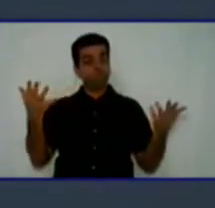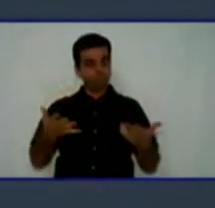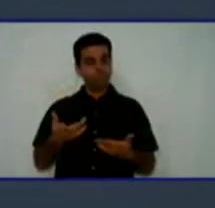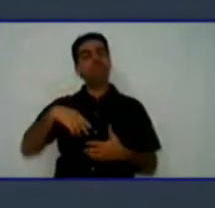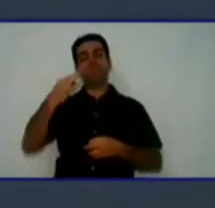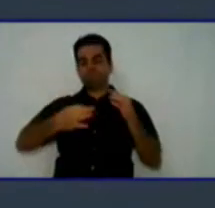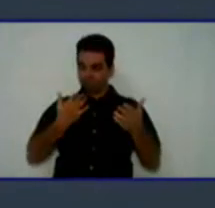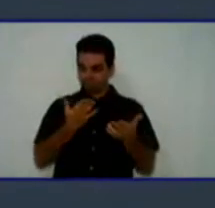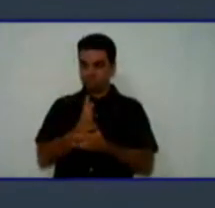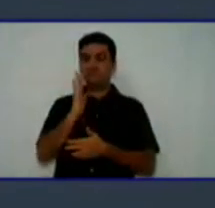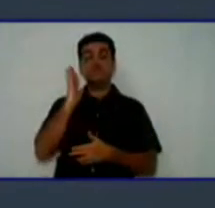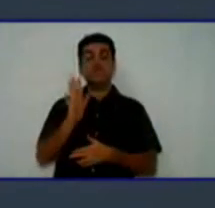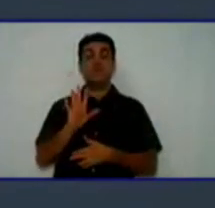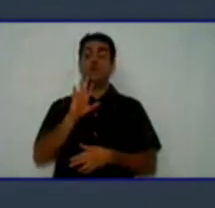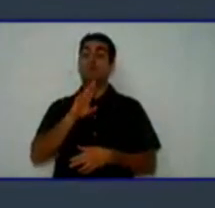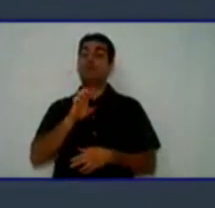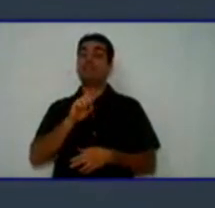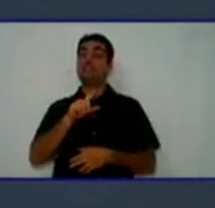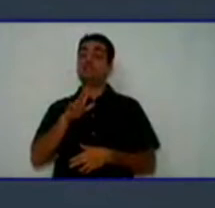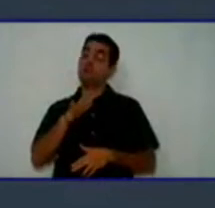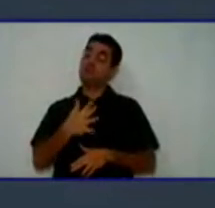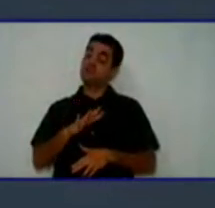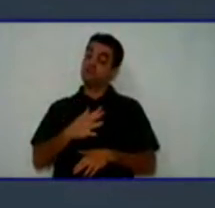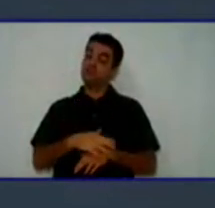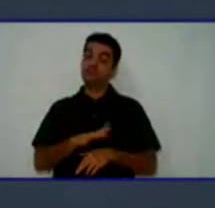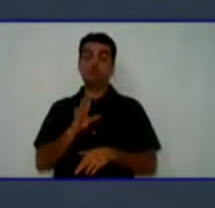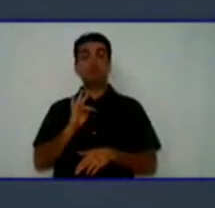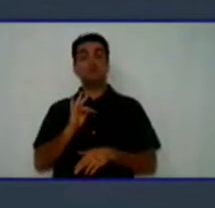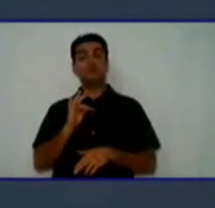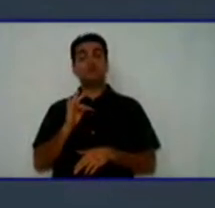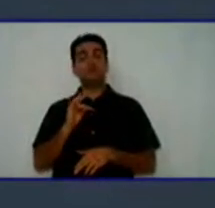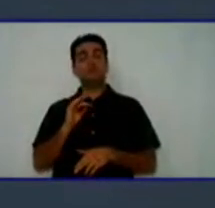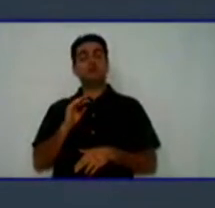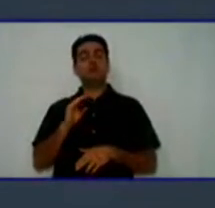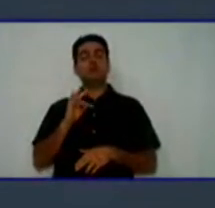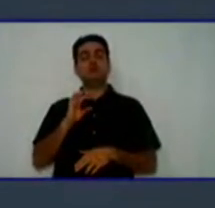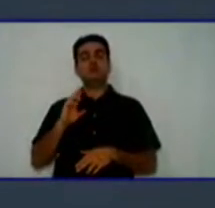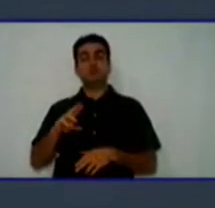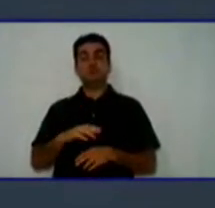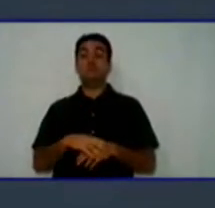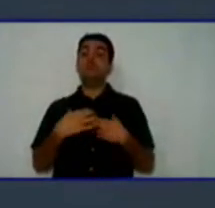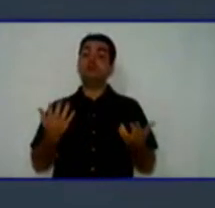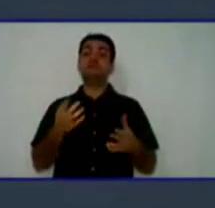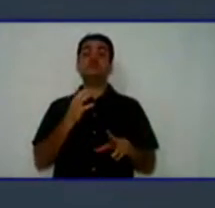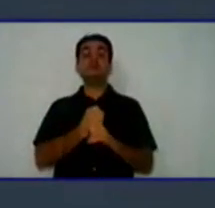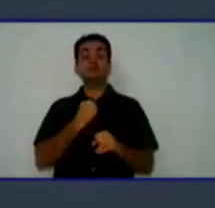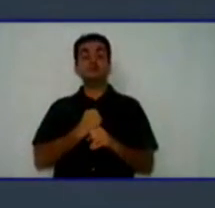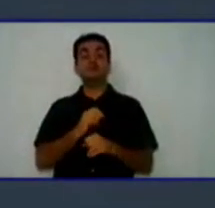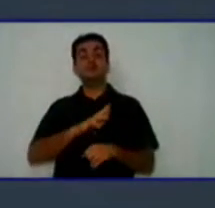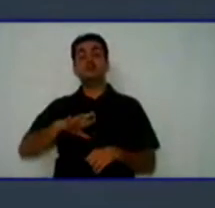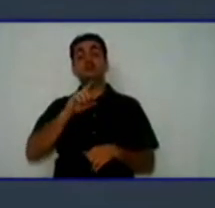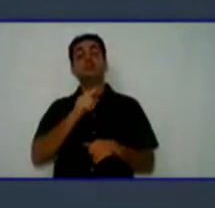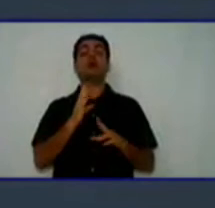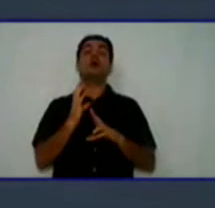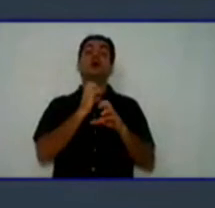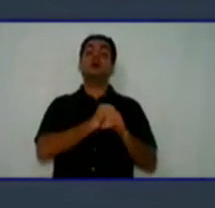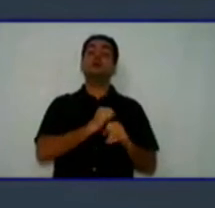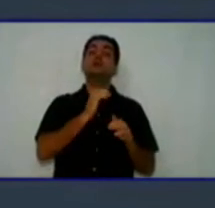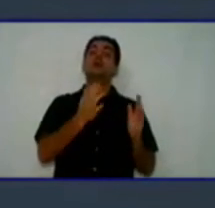aprovadas com ressalvas pelo Tribunal Regional Eleitoral, com a determinação de recolhimento